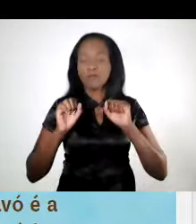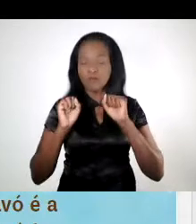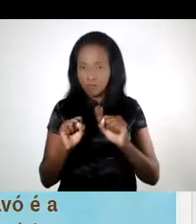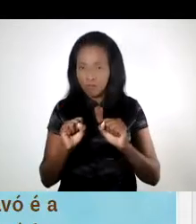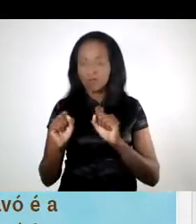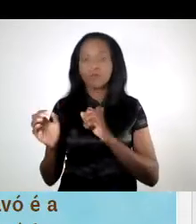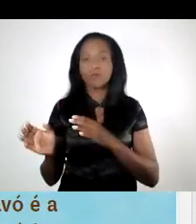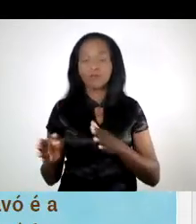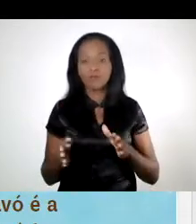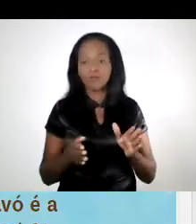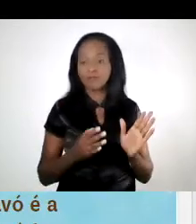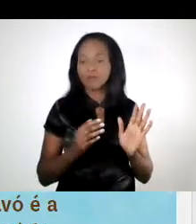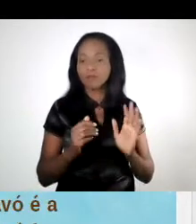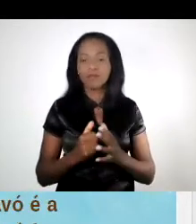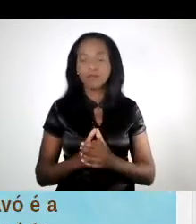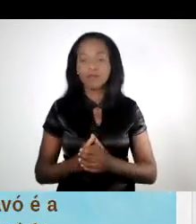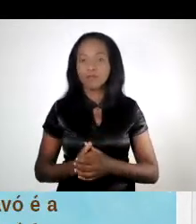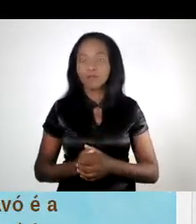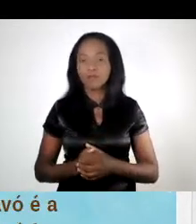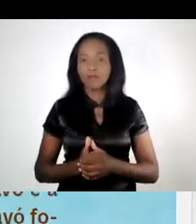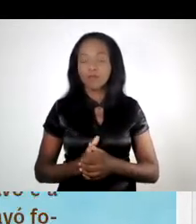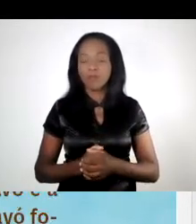acompanhar.